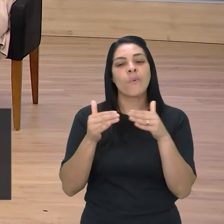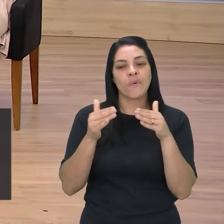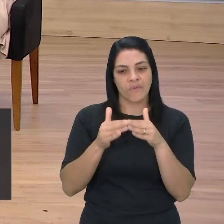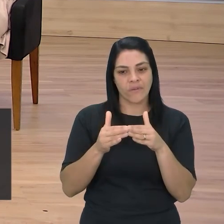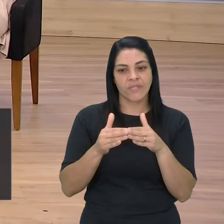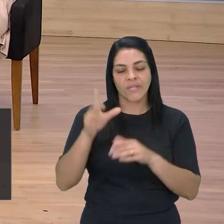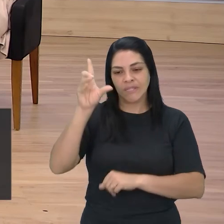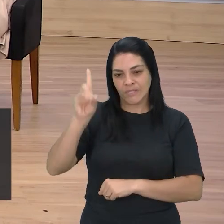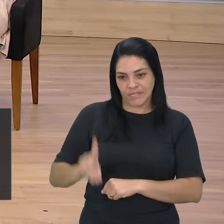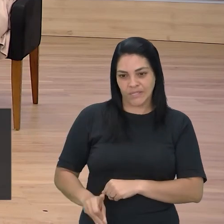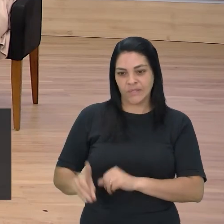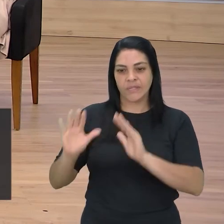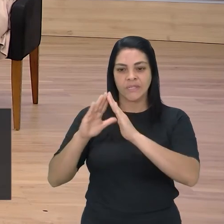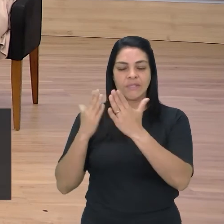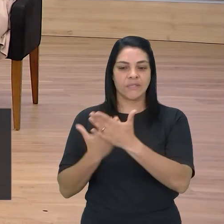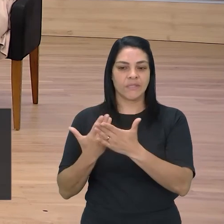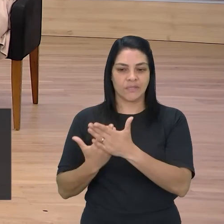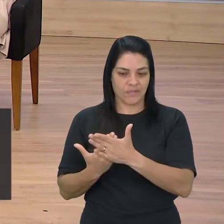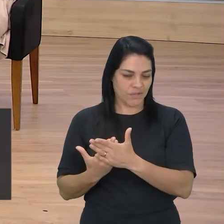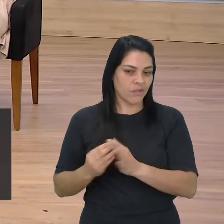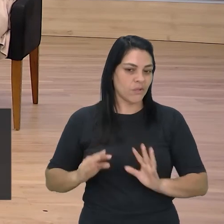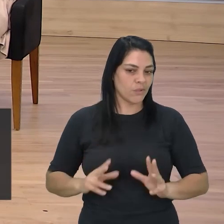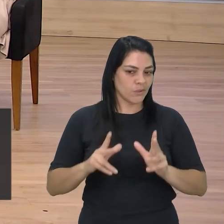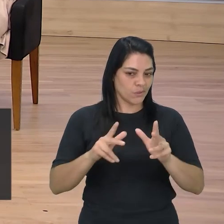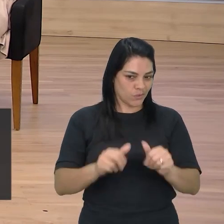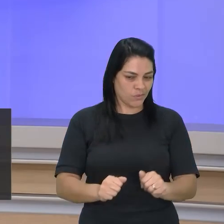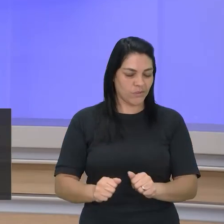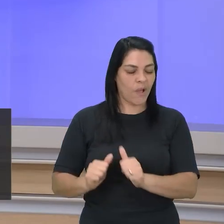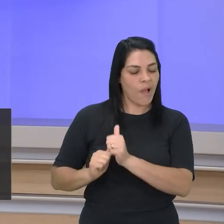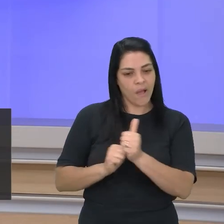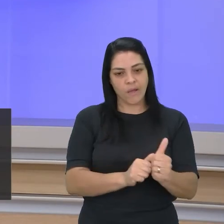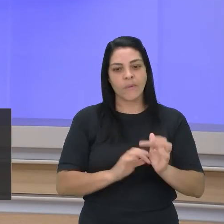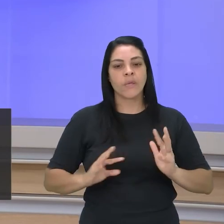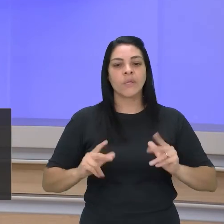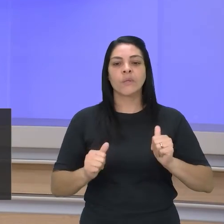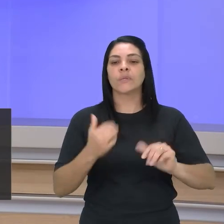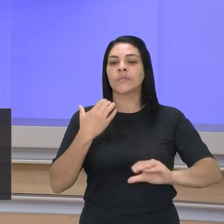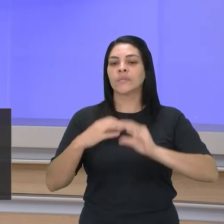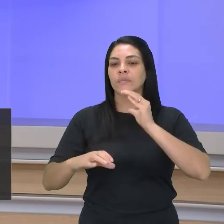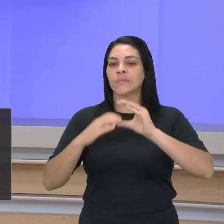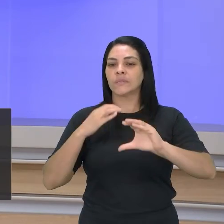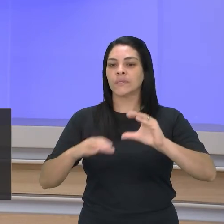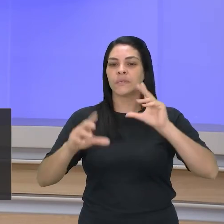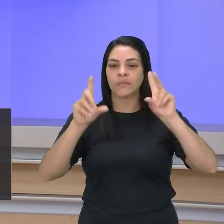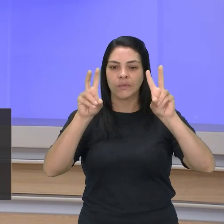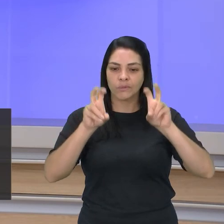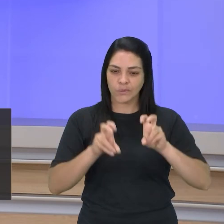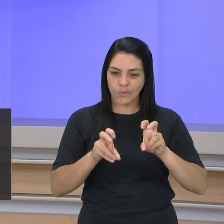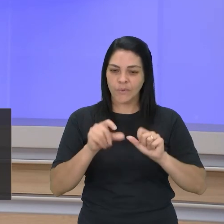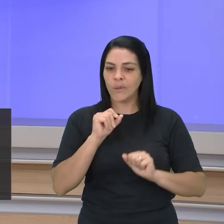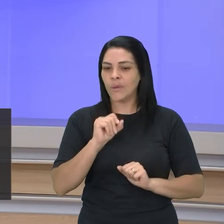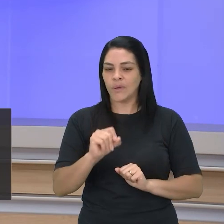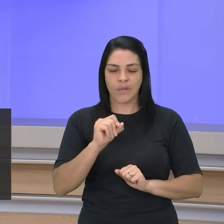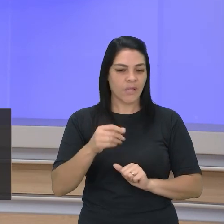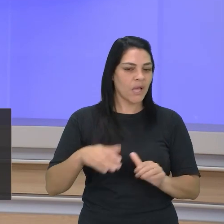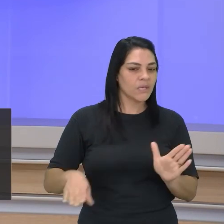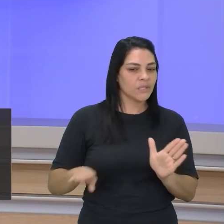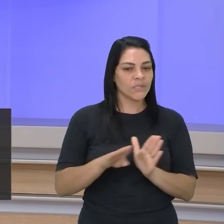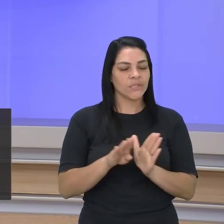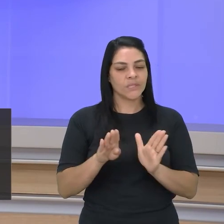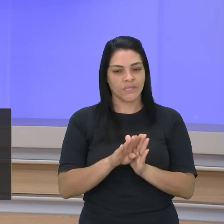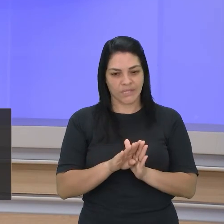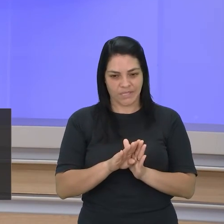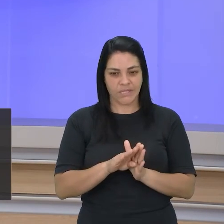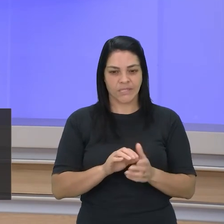as diretorias de ensino, as escolas, acompanhem as comunicações sobre a chegada